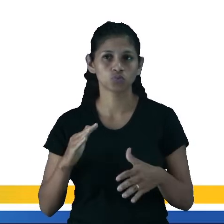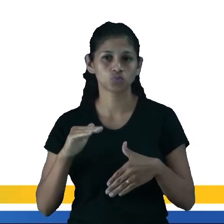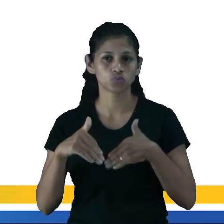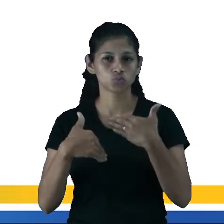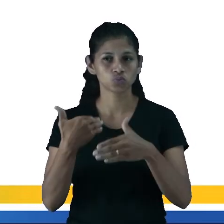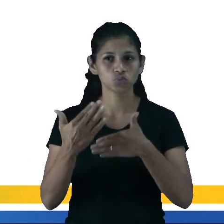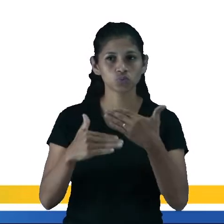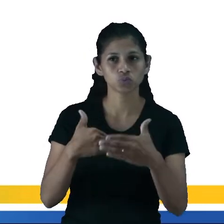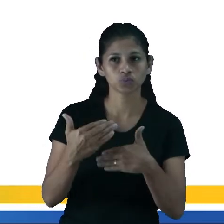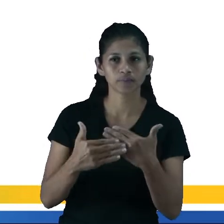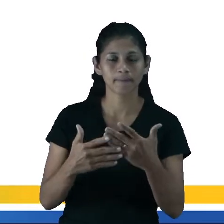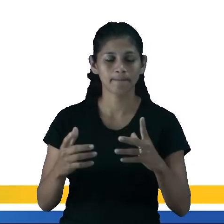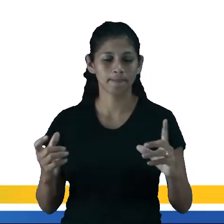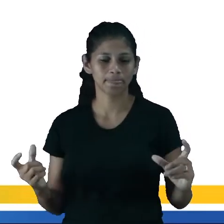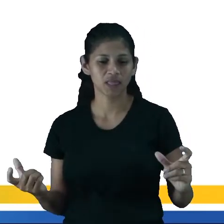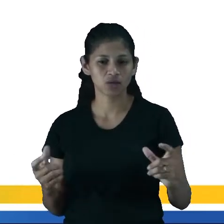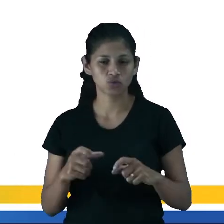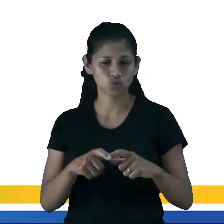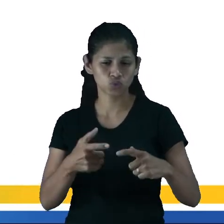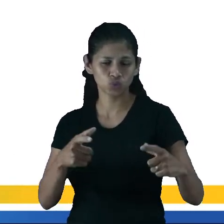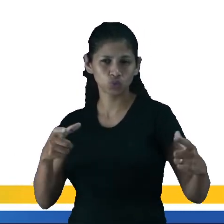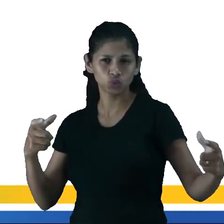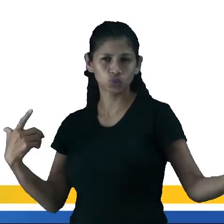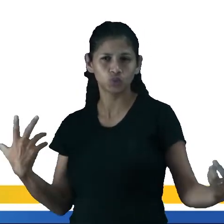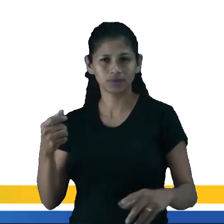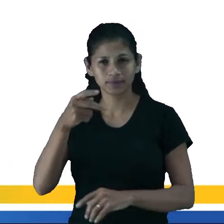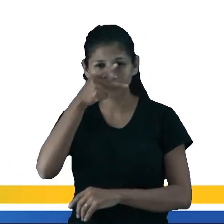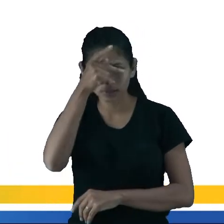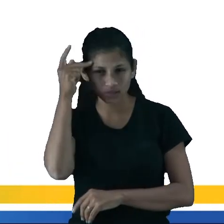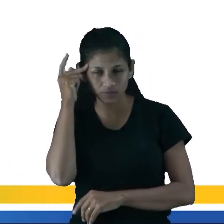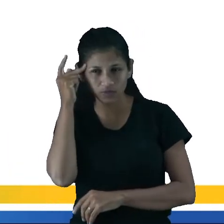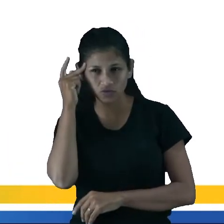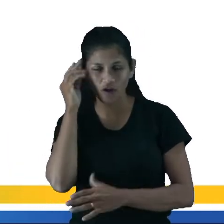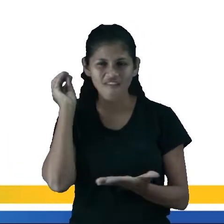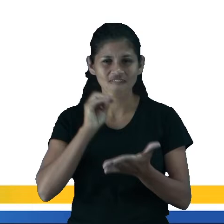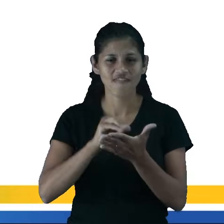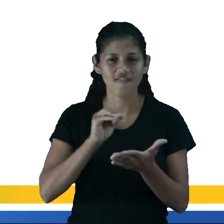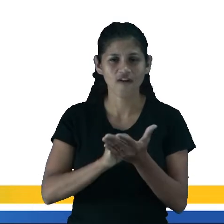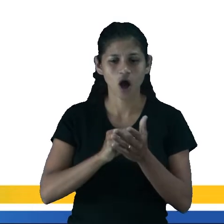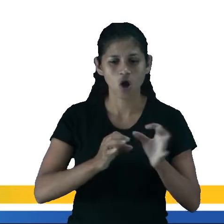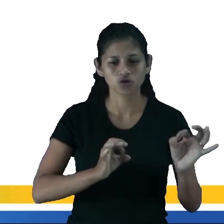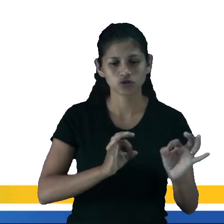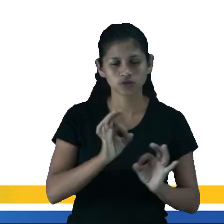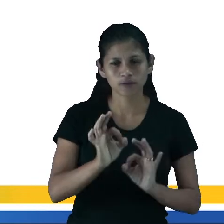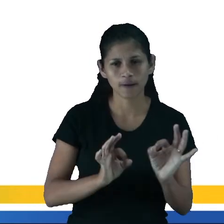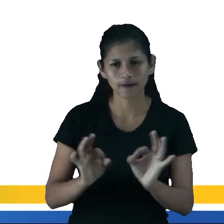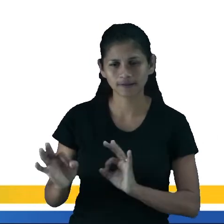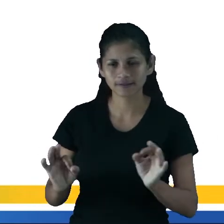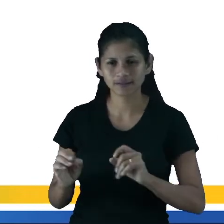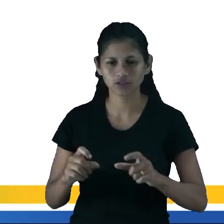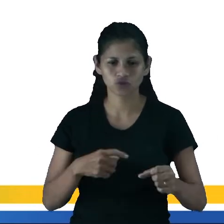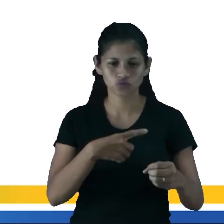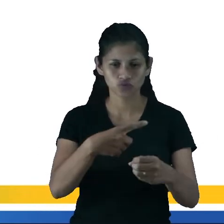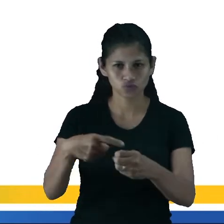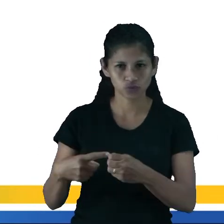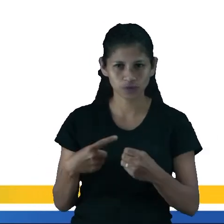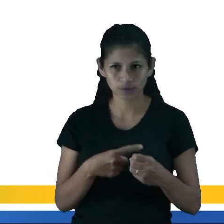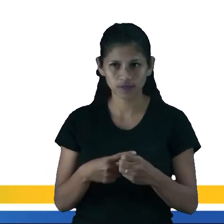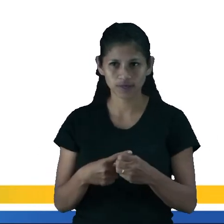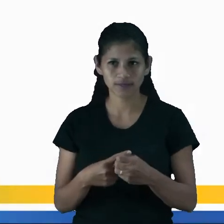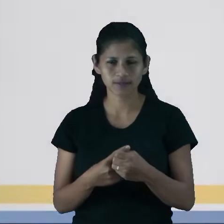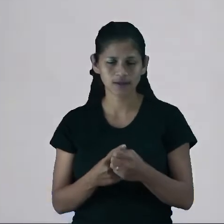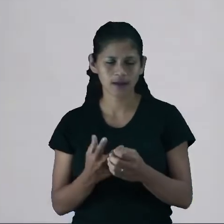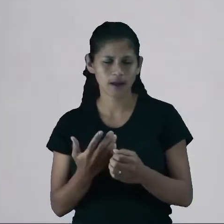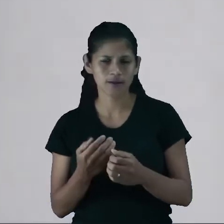concentração de pessoas nas cidades, à falta de planejamento urbano e ao maior poder de consumo das